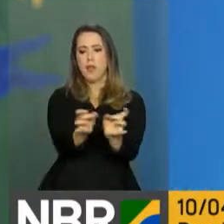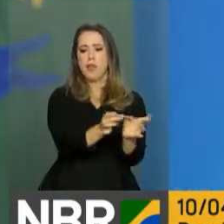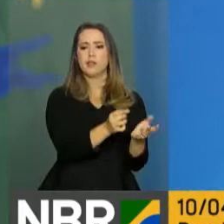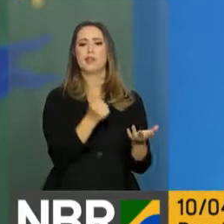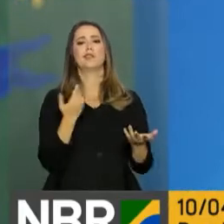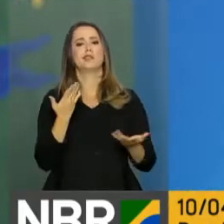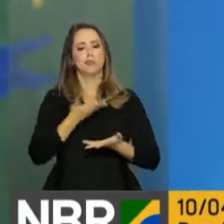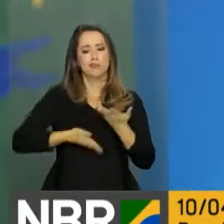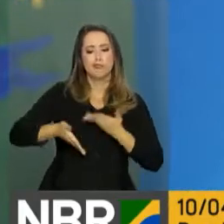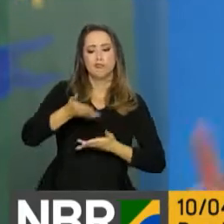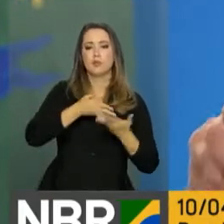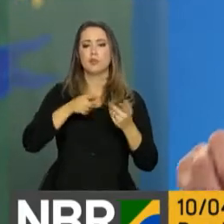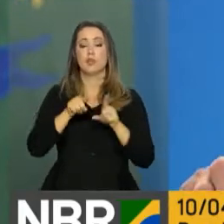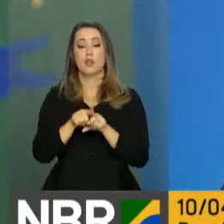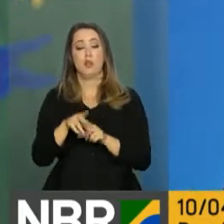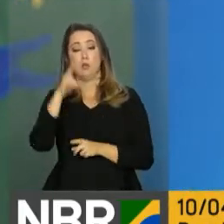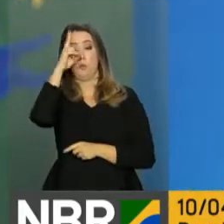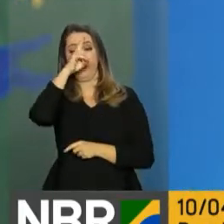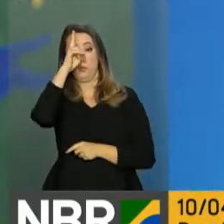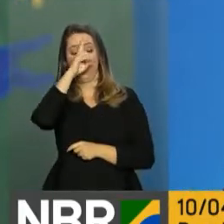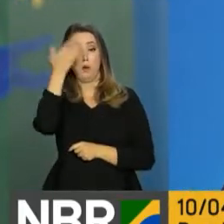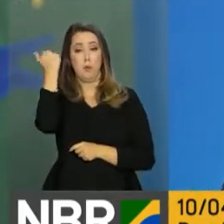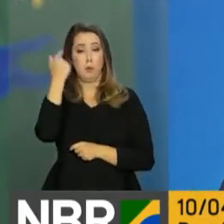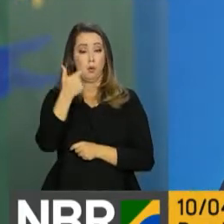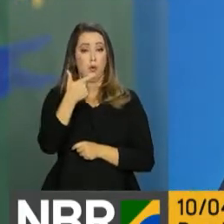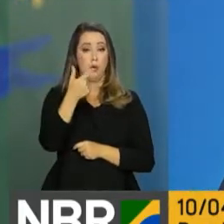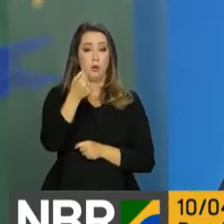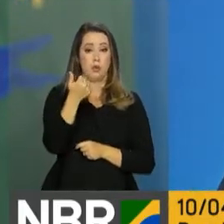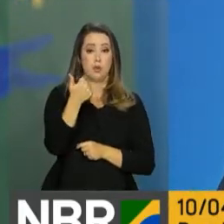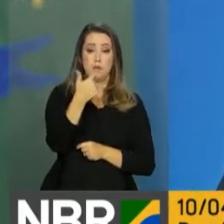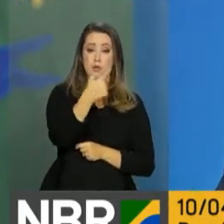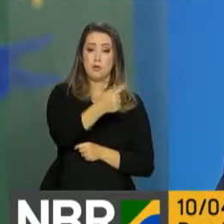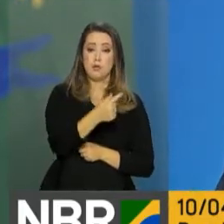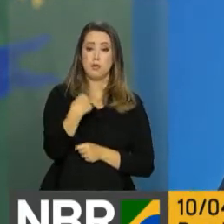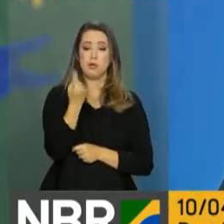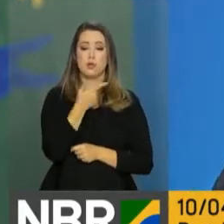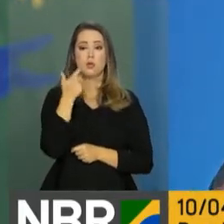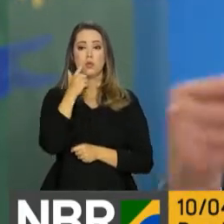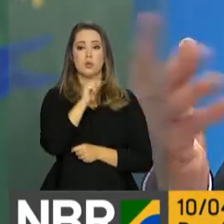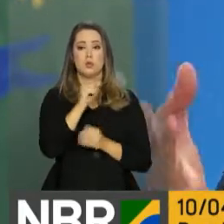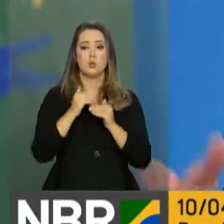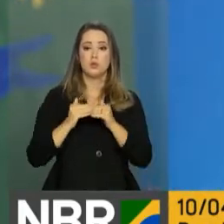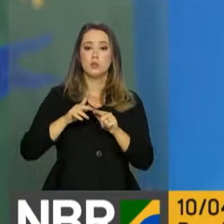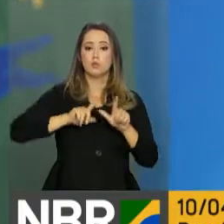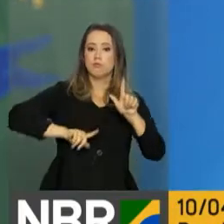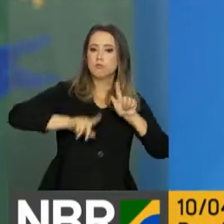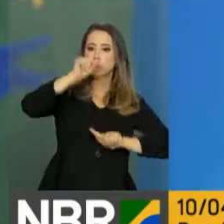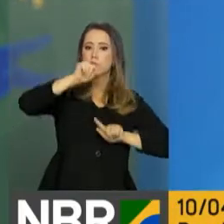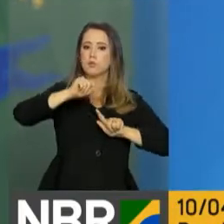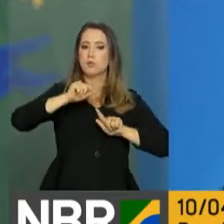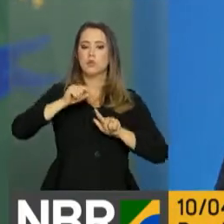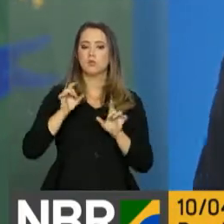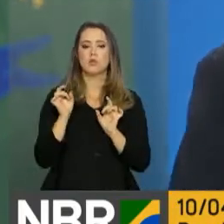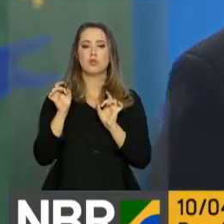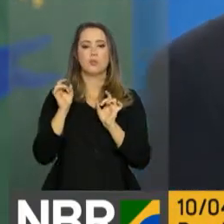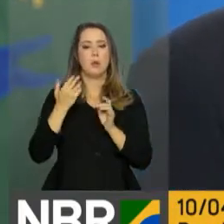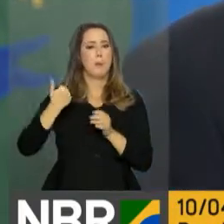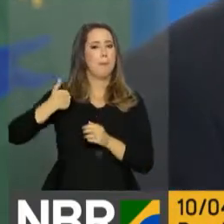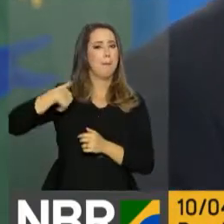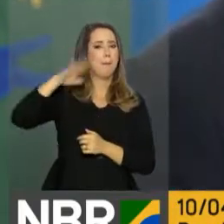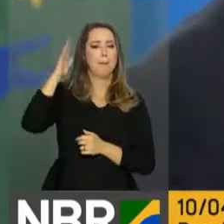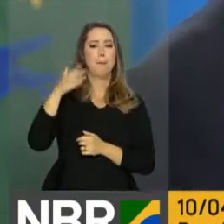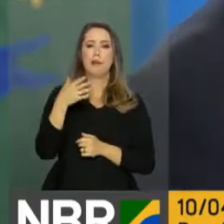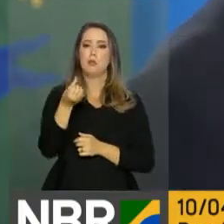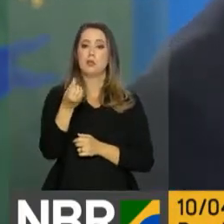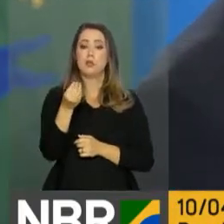eu recordo que em 2017 nós atingimos um superávit recorde de mais